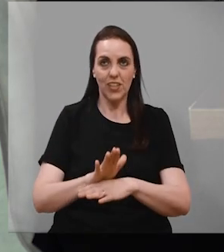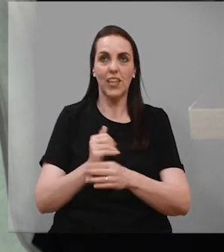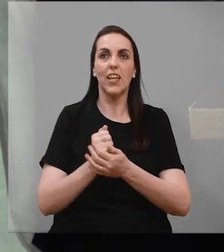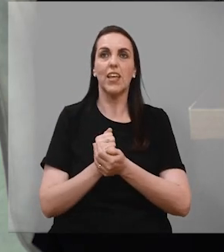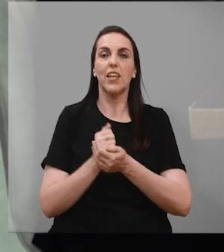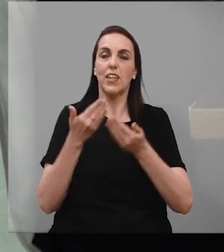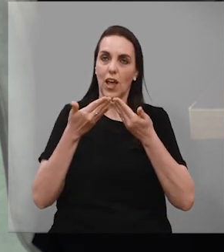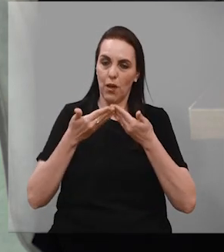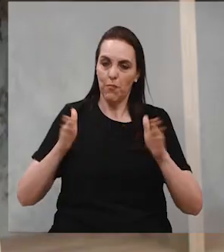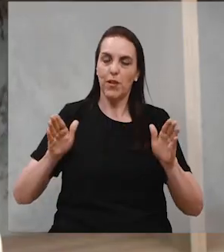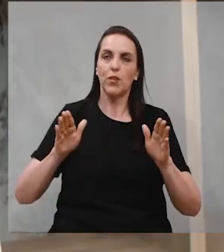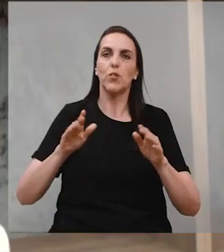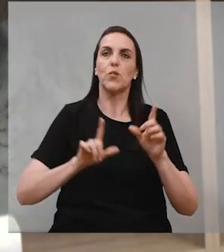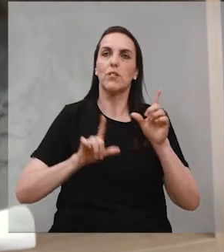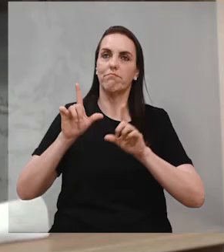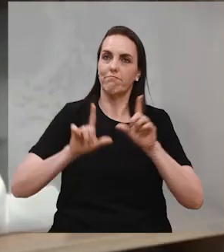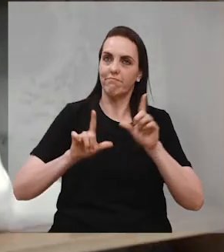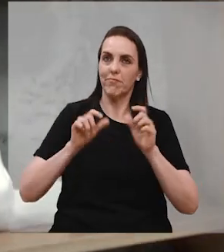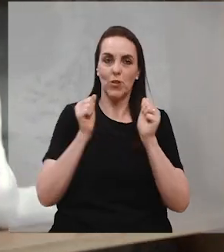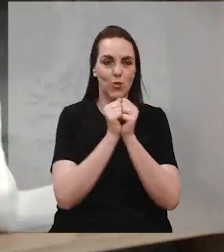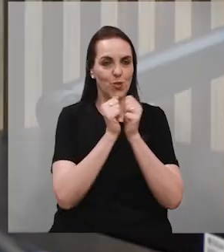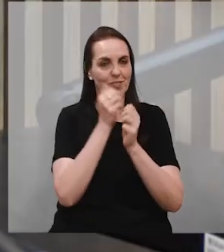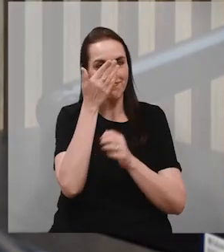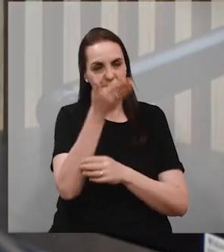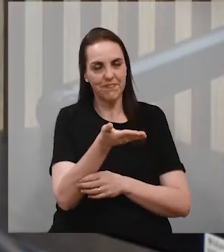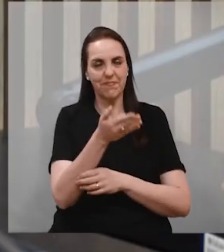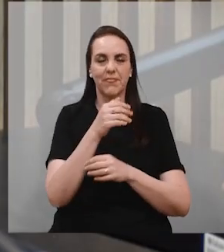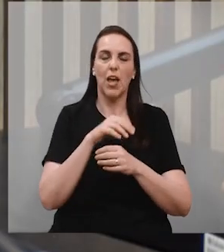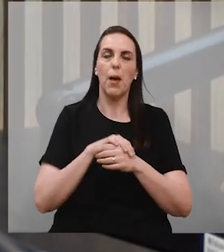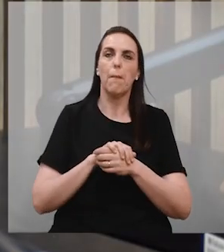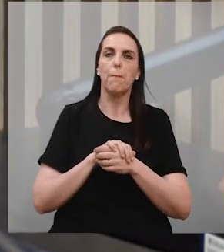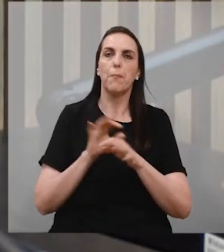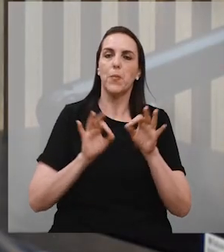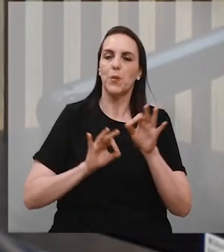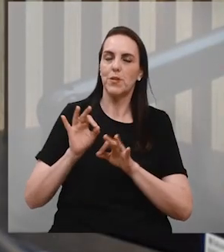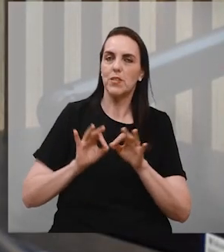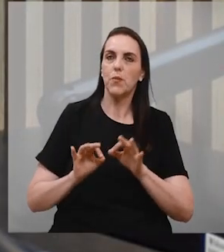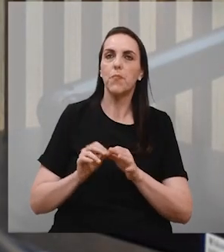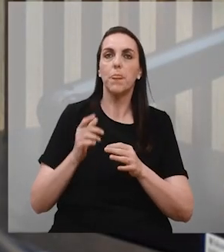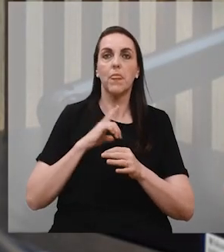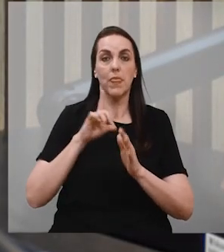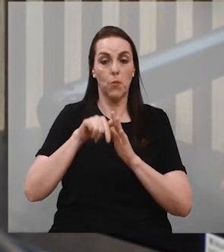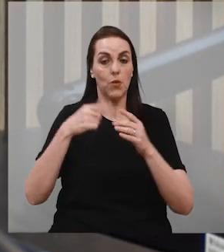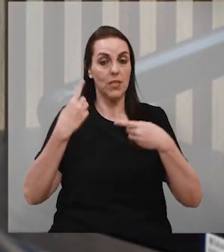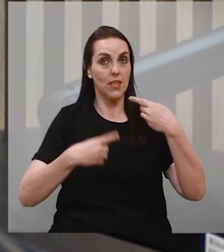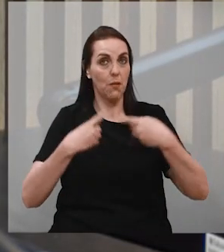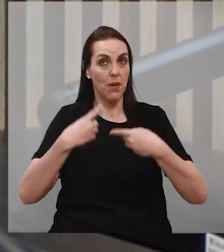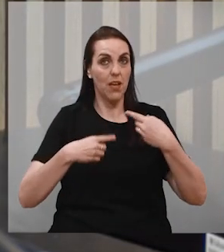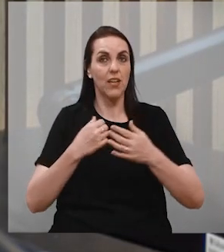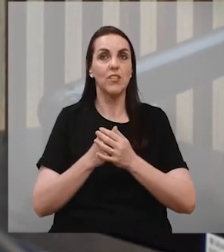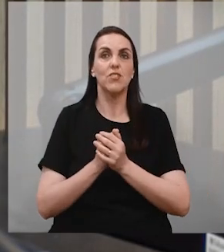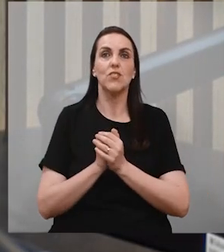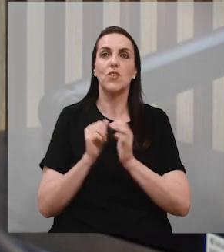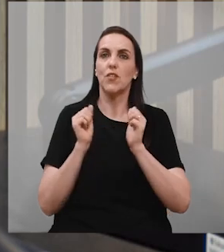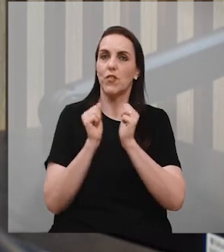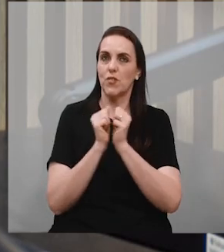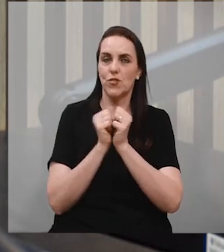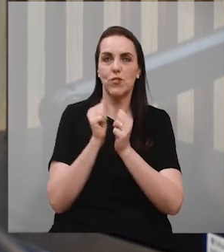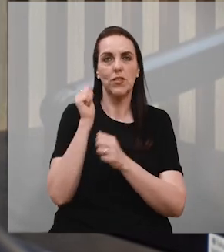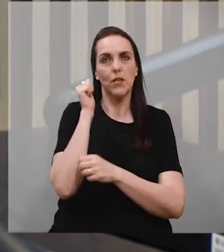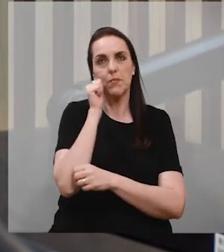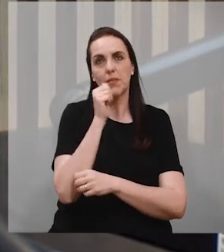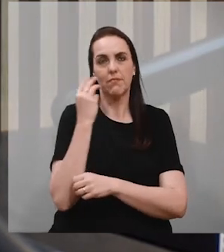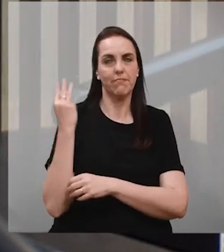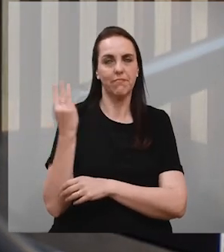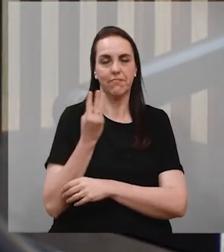entrada, na abertura do programa, né? Fiquei contigo ali na produção. Depois, durante o debate, eu fui junto com as meninas de PP, a Camila e a Leandra,